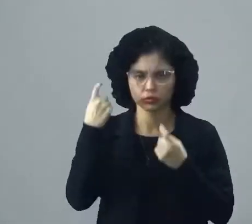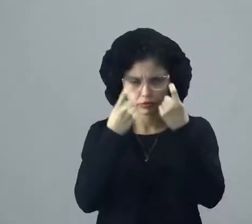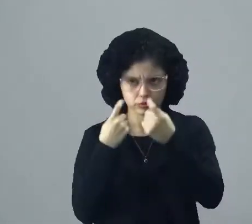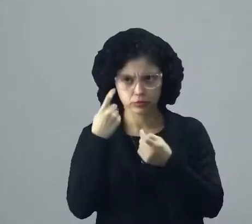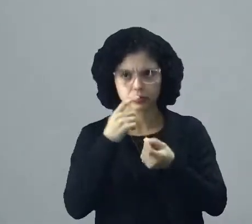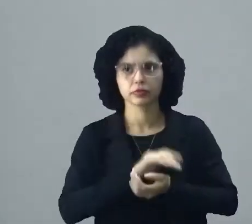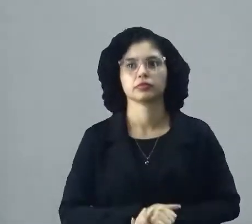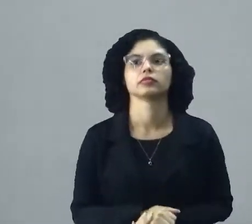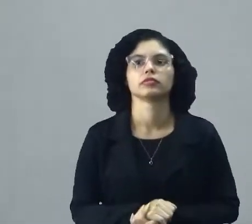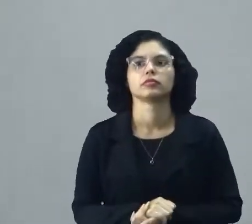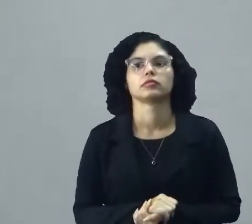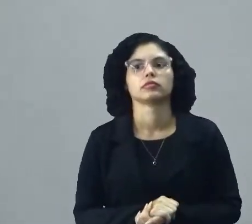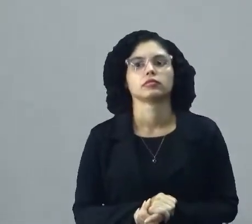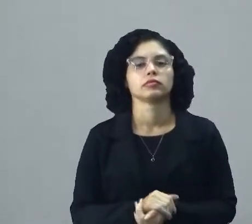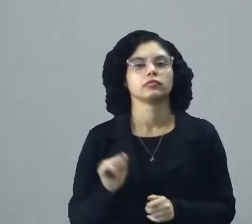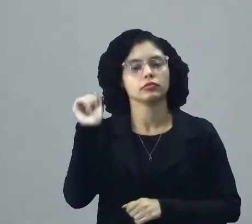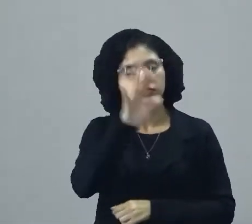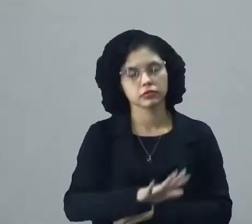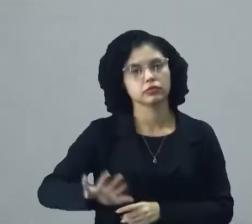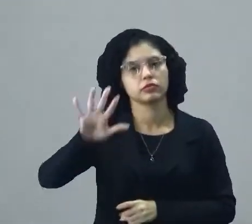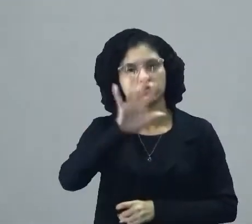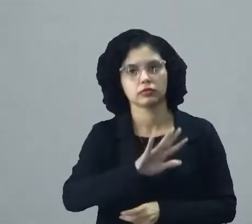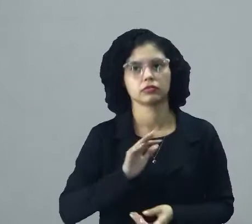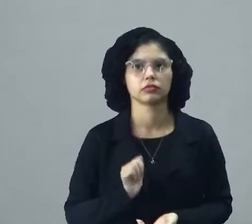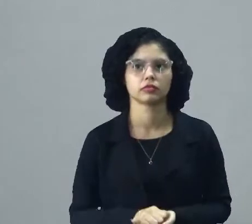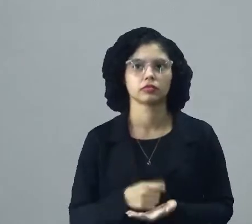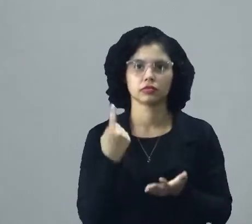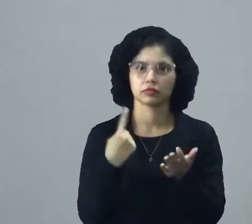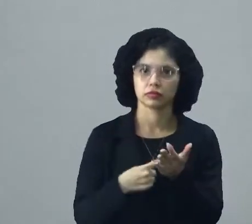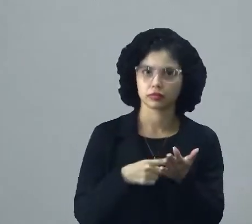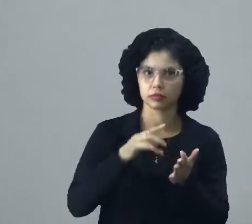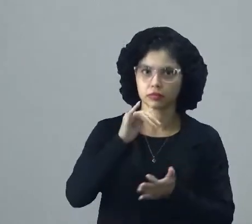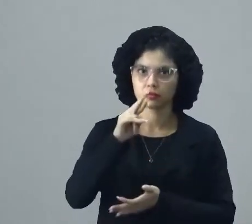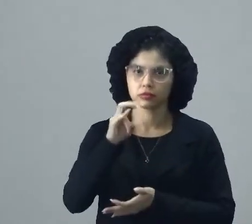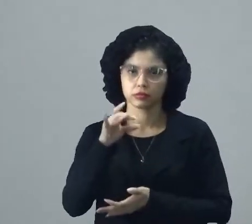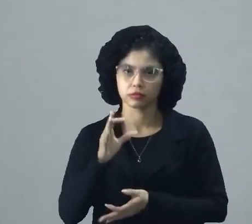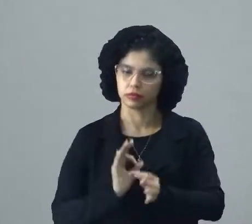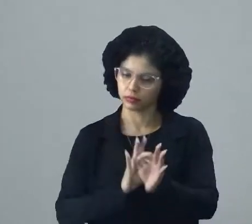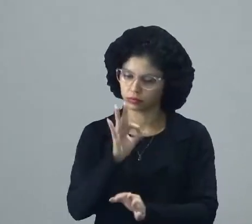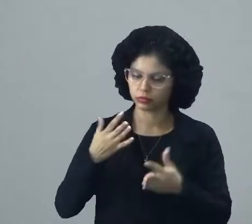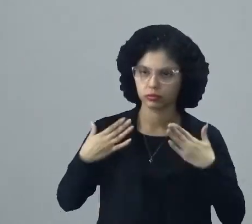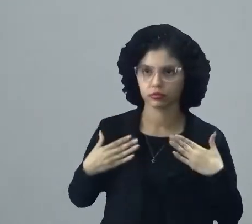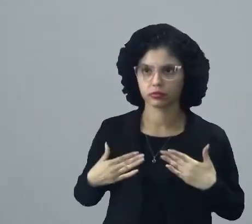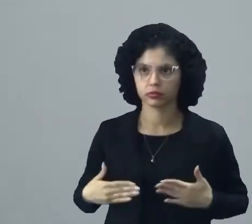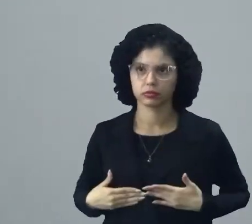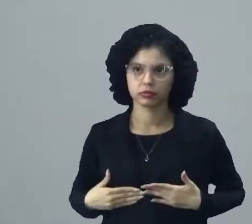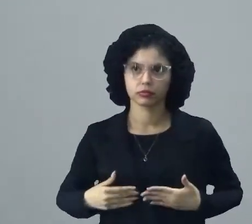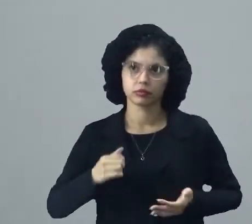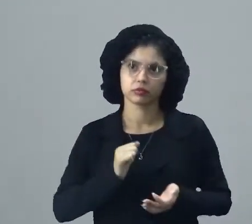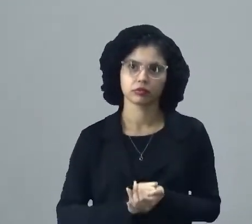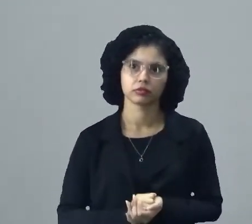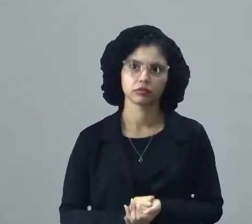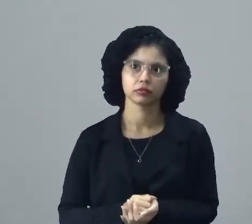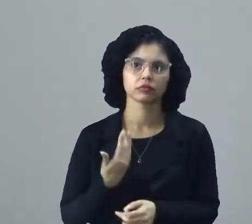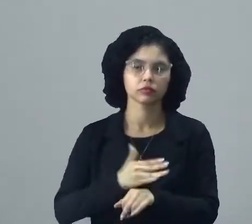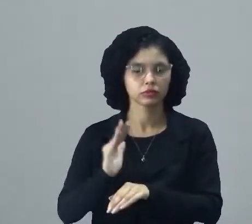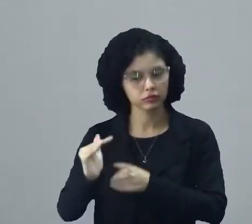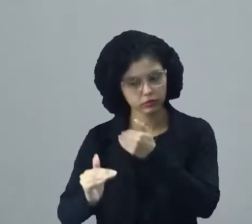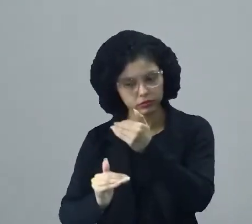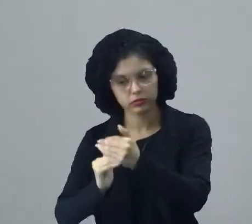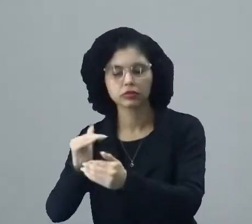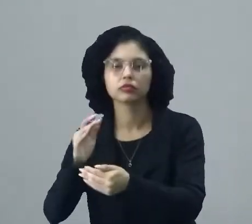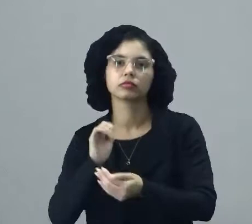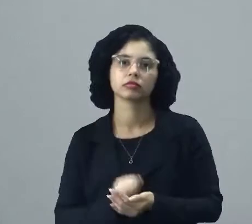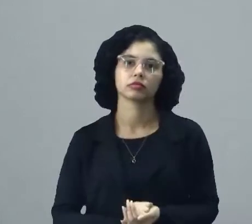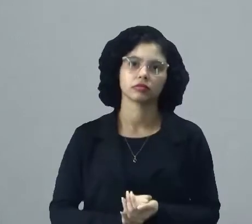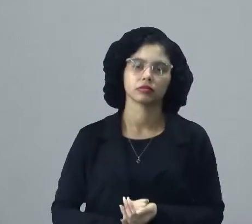e preocupações. De forma geral, condicionamento, eu vou preparar meu corpo. Preparo o meu corpo para que ele se desenvolva e